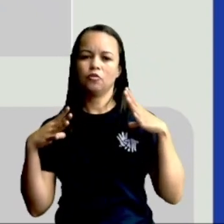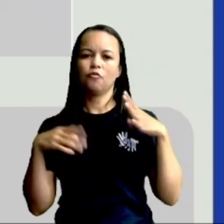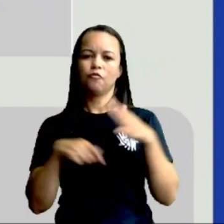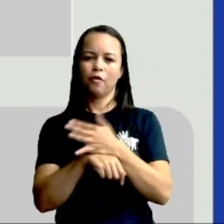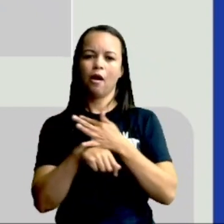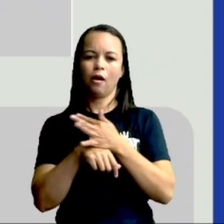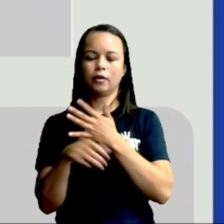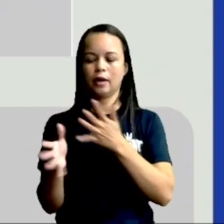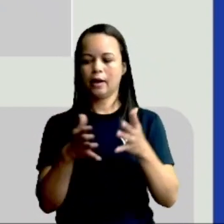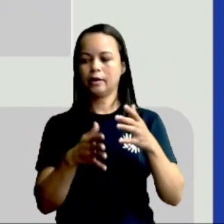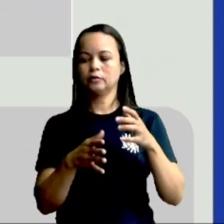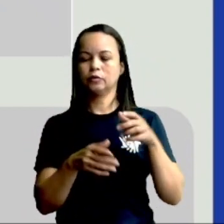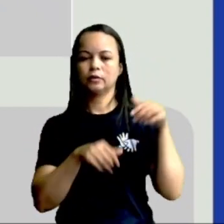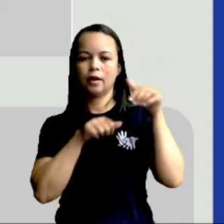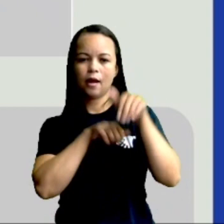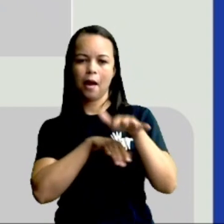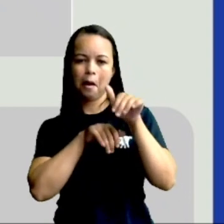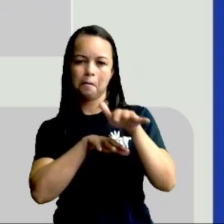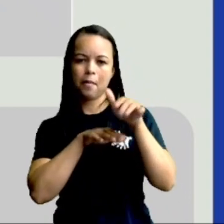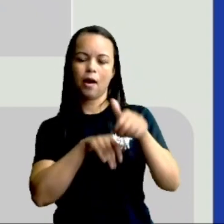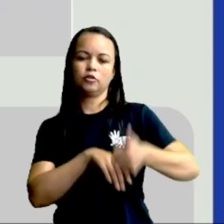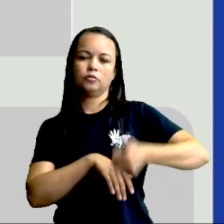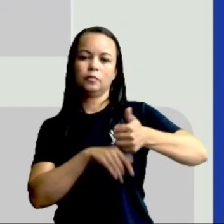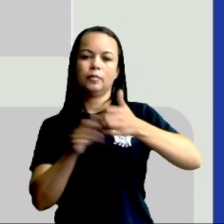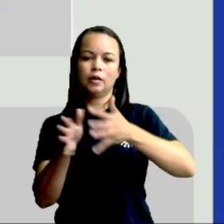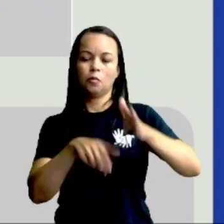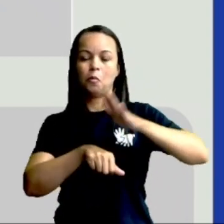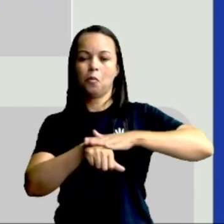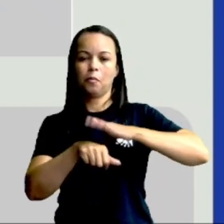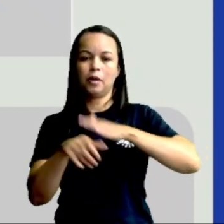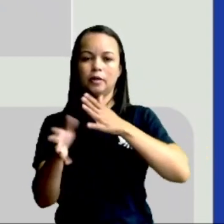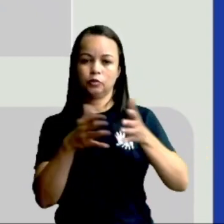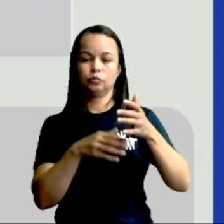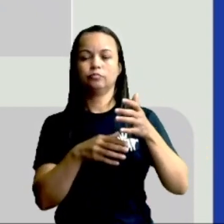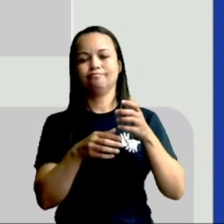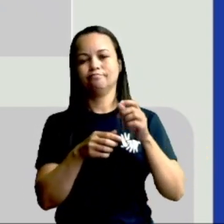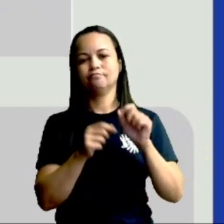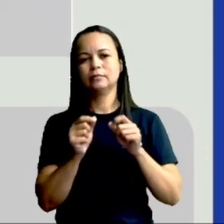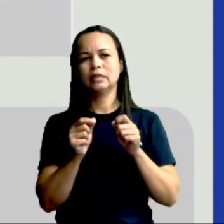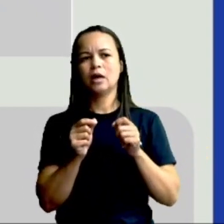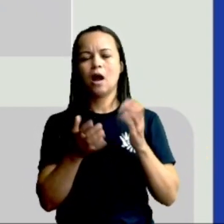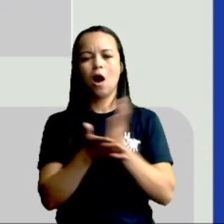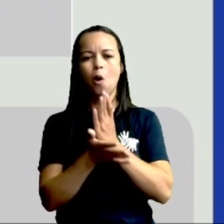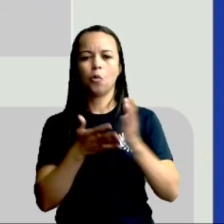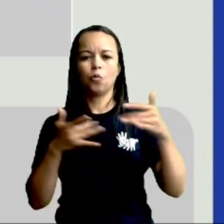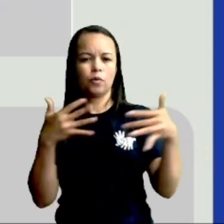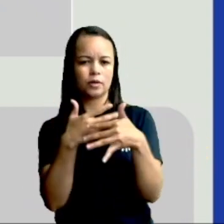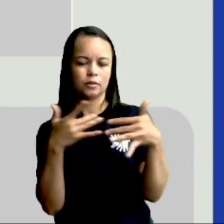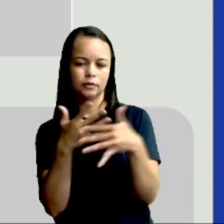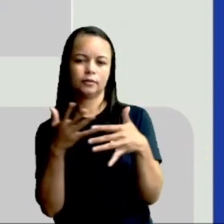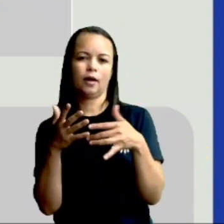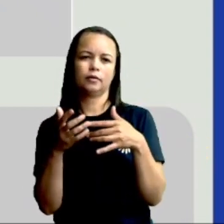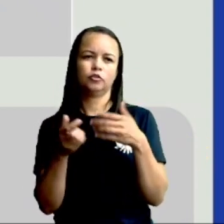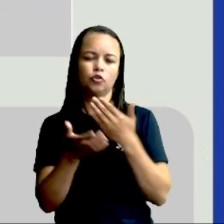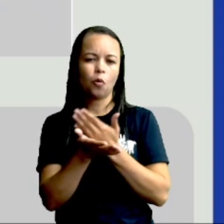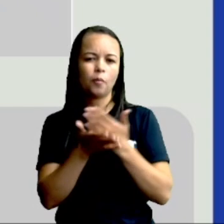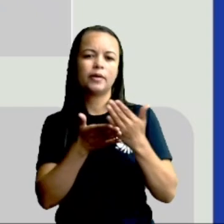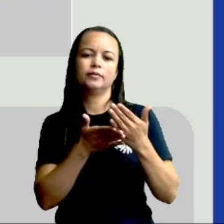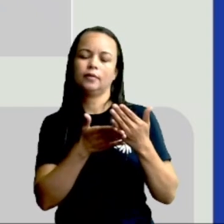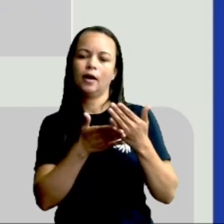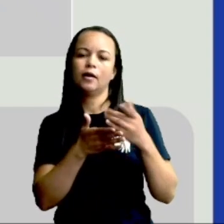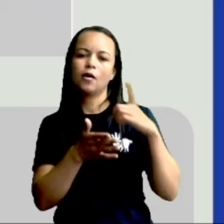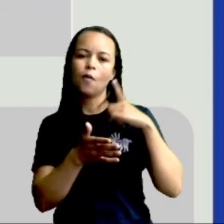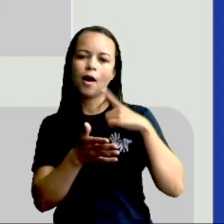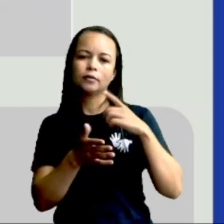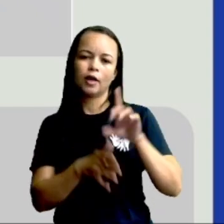primeira marcha de Zumbi, né, no primeiro momento quando ocorreu, algumas cidades passaram a considerar